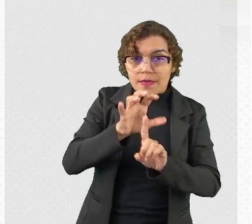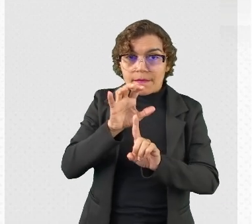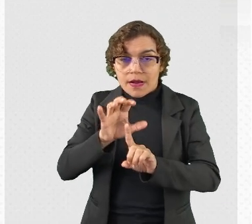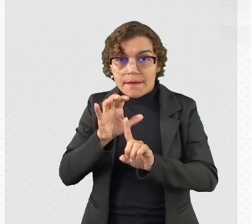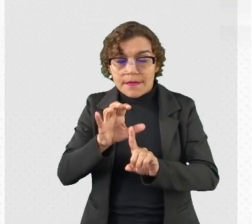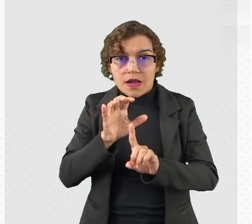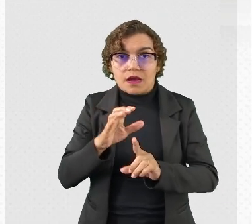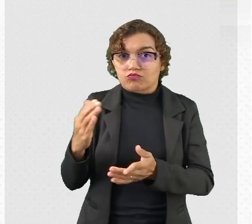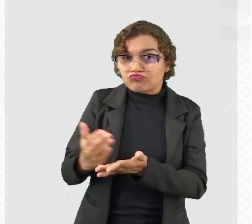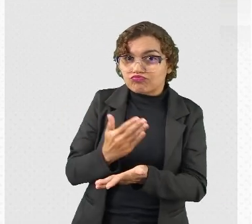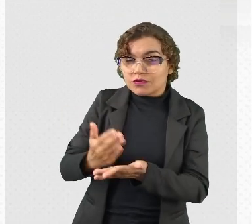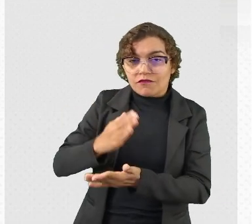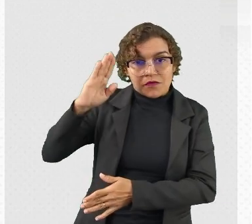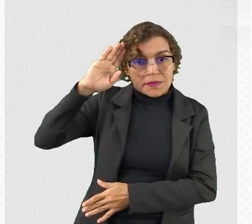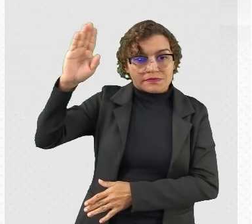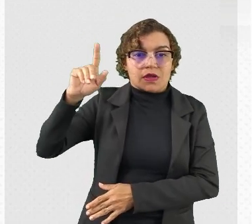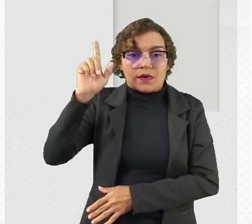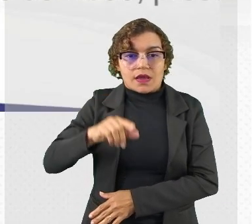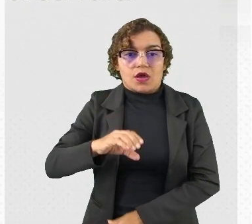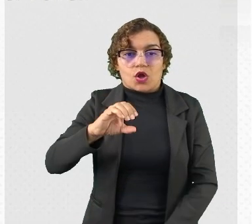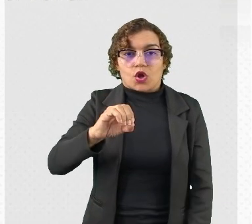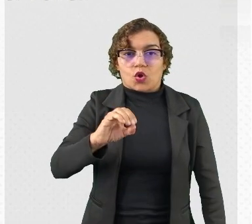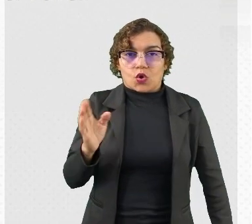principal obra, que é O Príncipe.